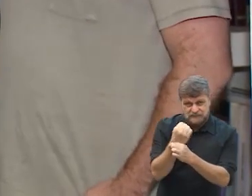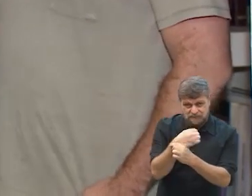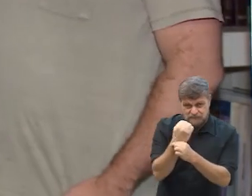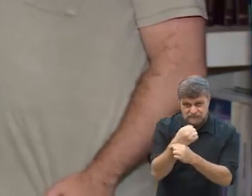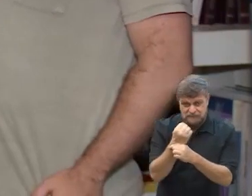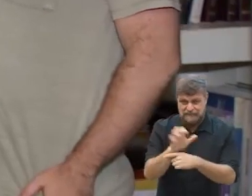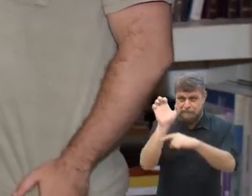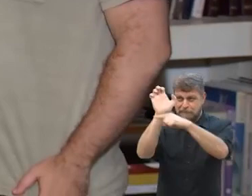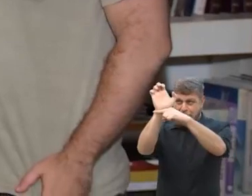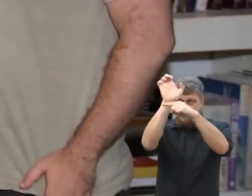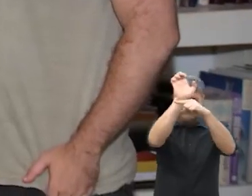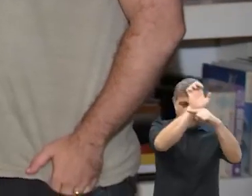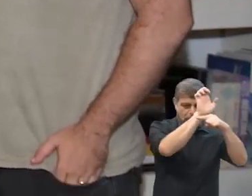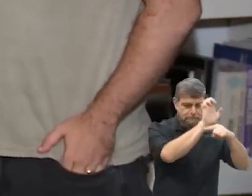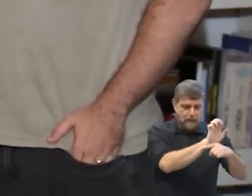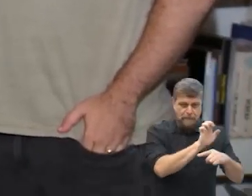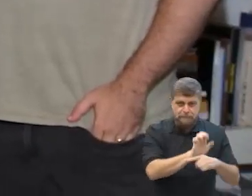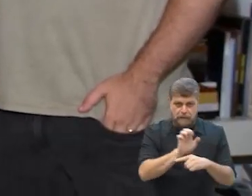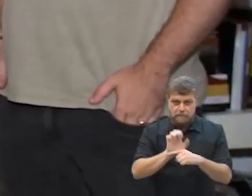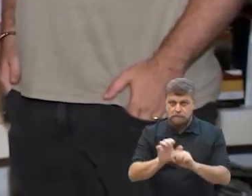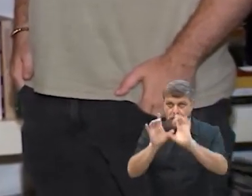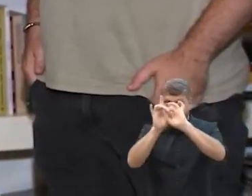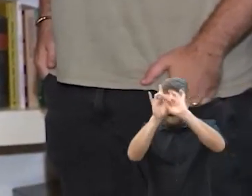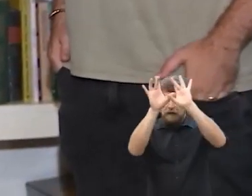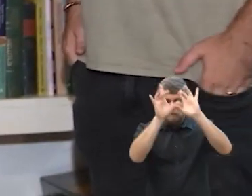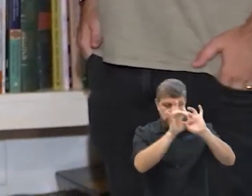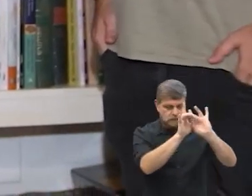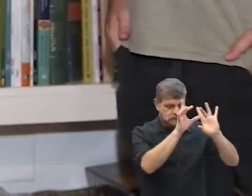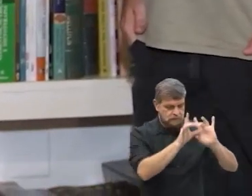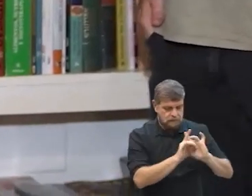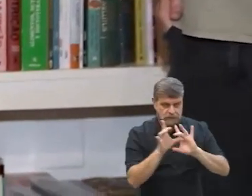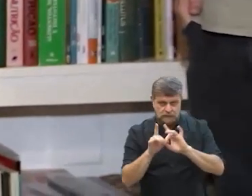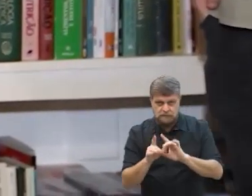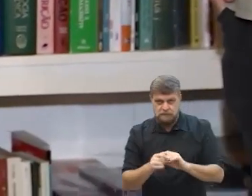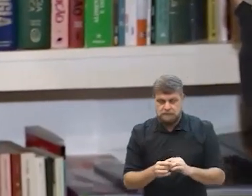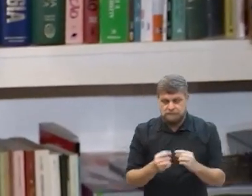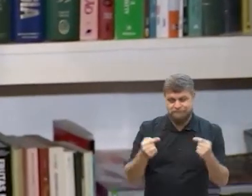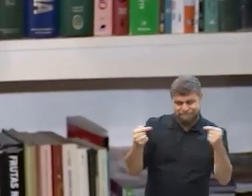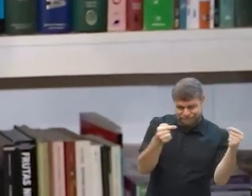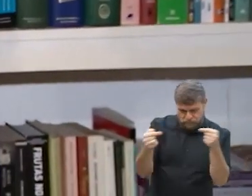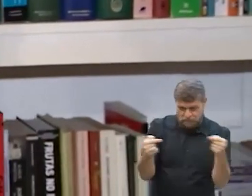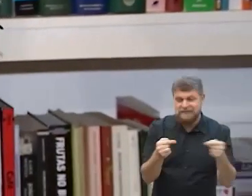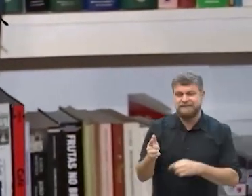cada estado, ter sua independência e cada um tenta ser melhor do que o outro,